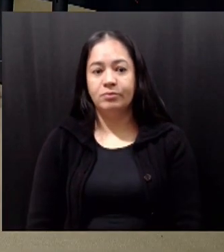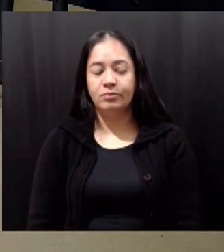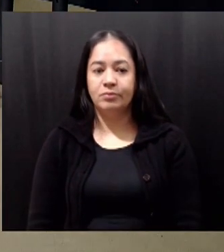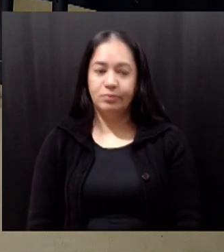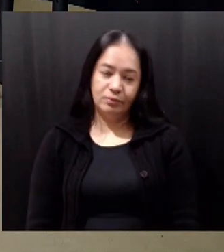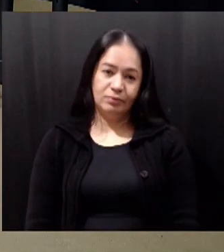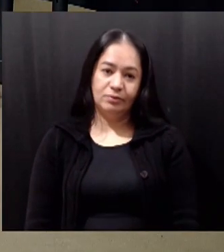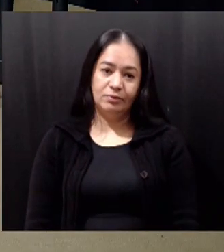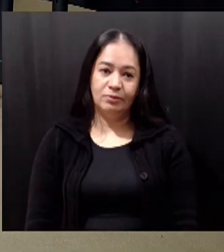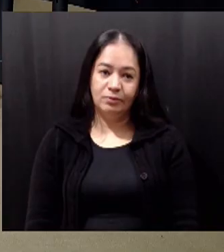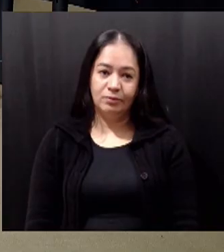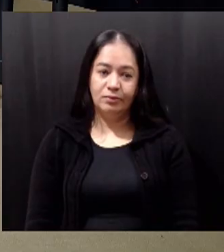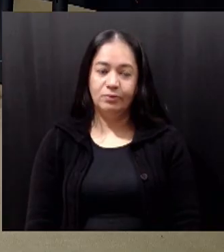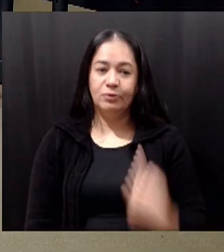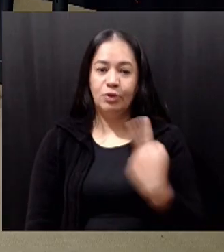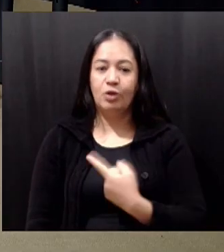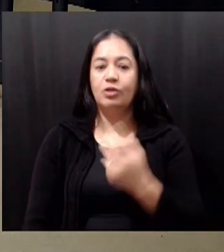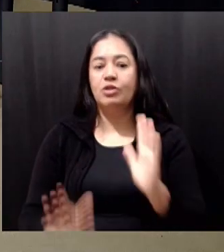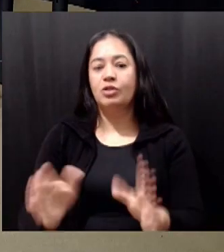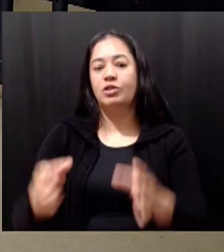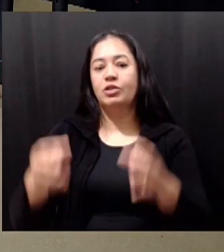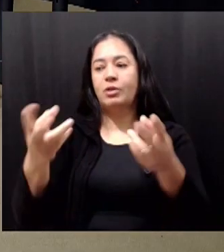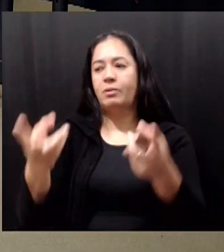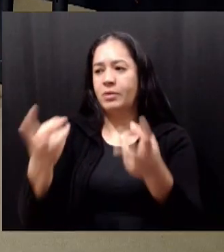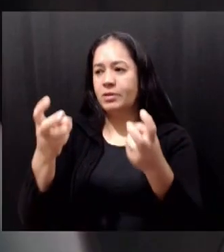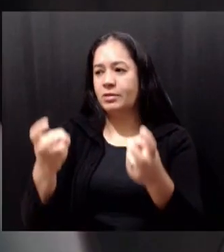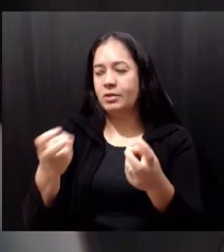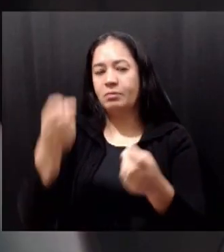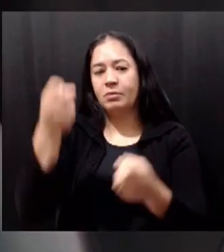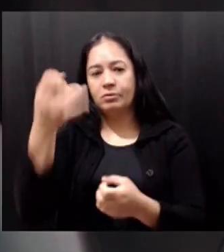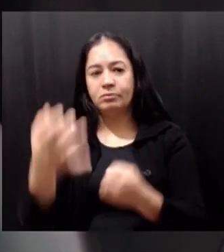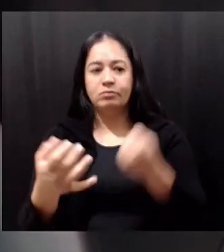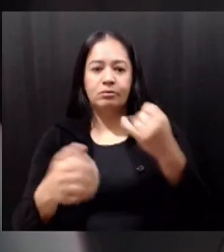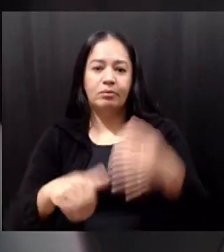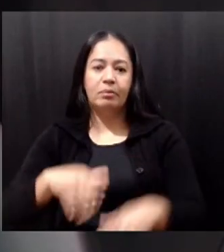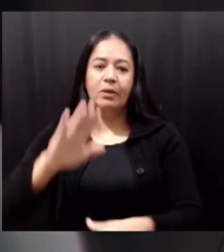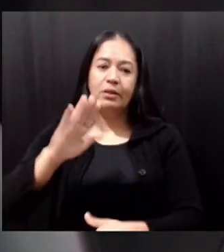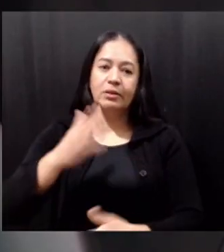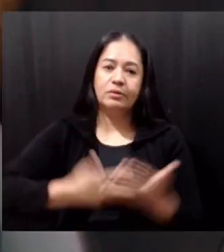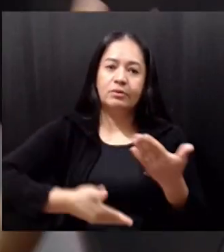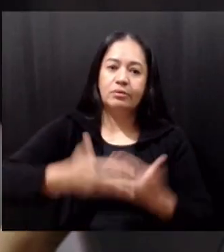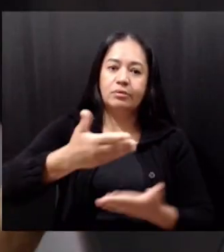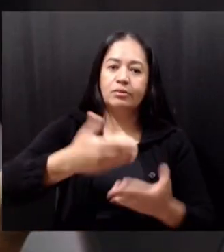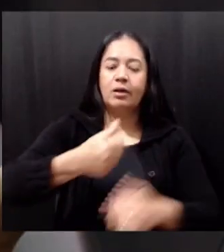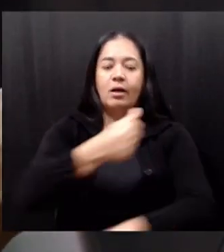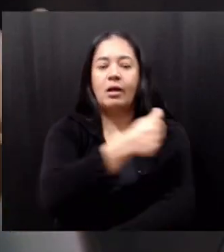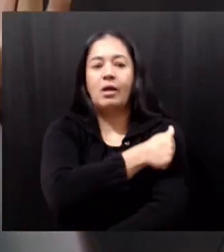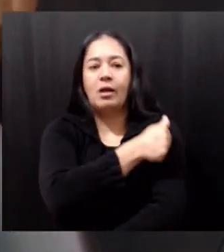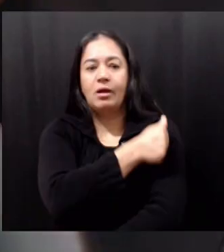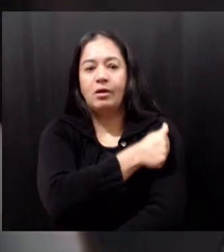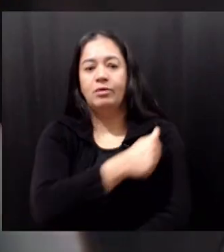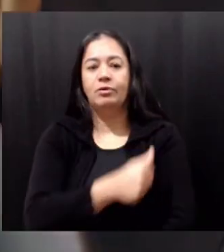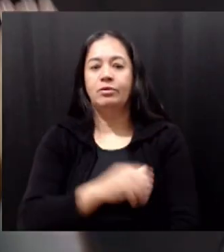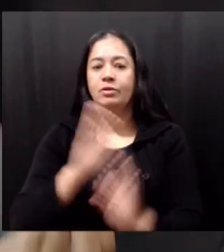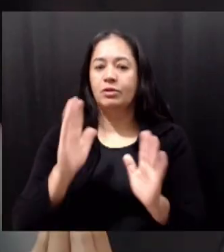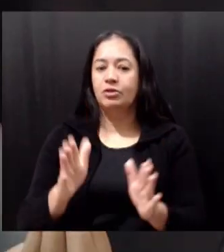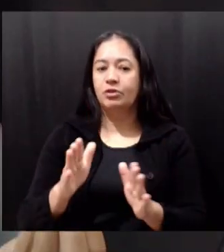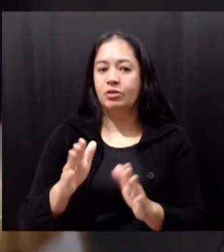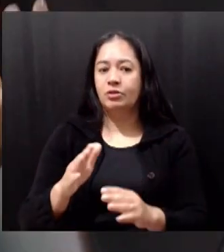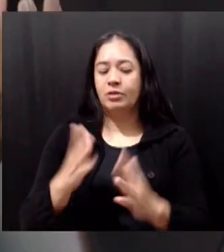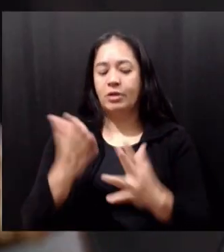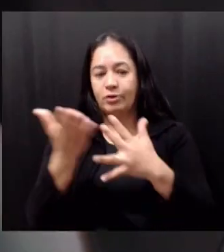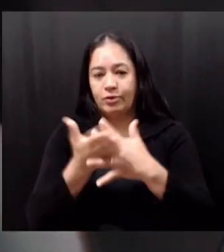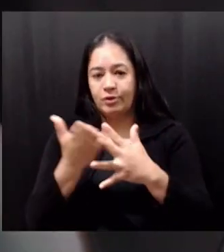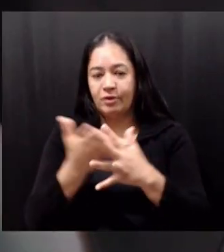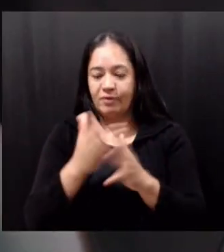gente vê relatos de mais interação. Né? Alunos, por exemplo, que ficavam durante o intervalo na sua